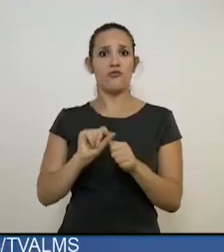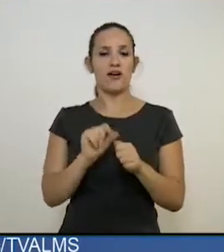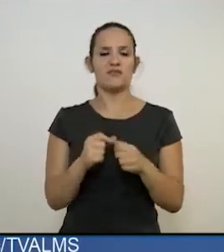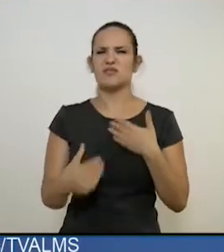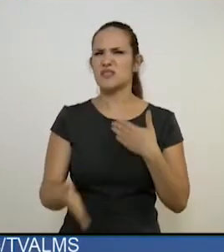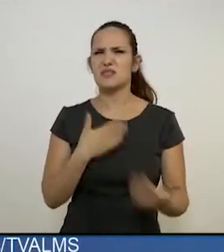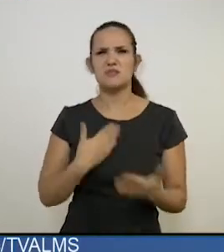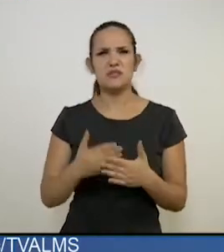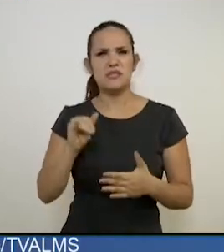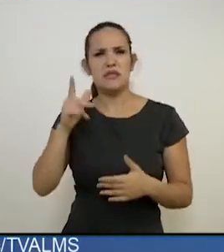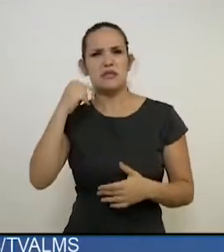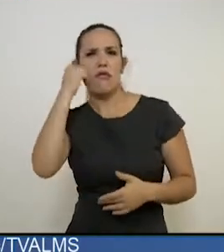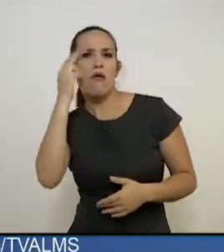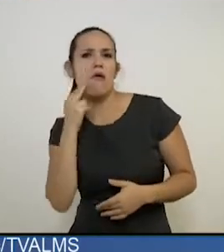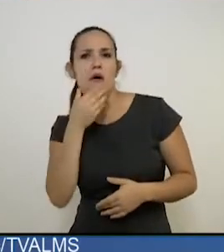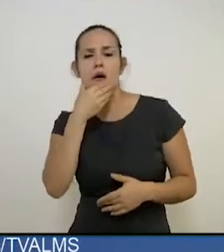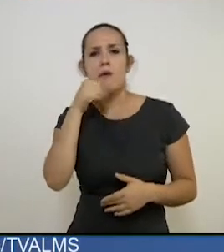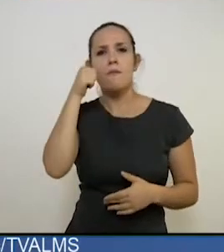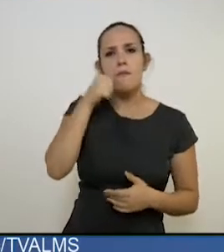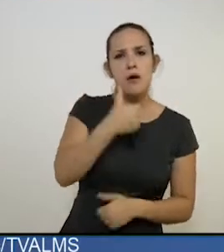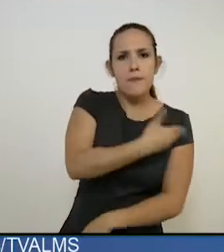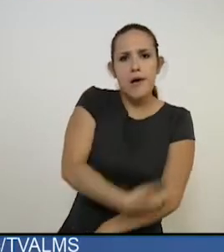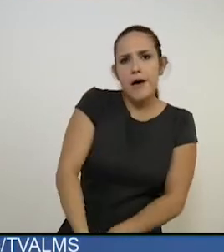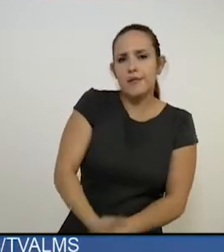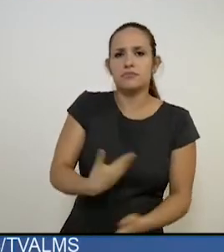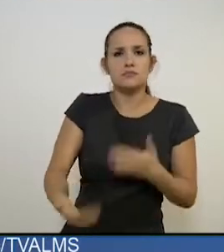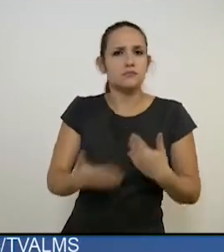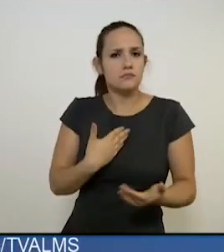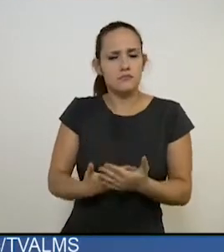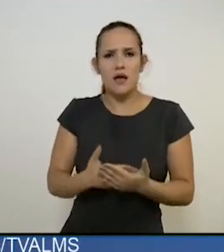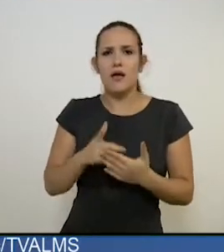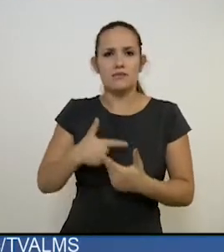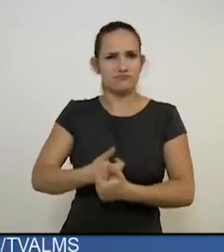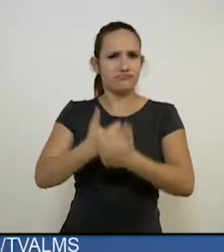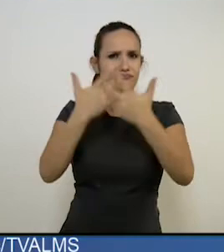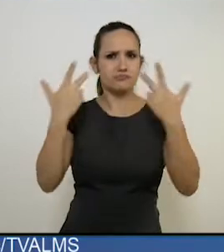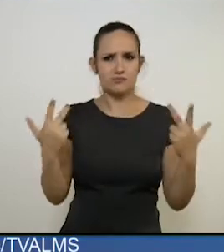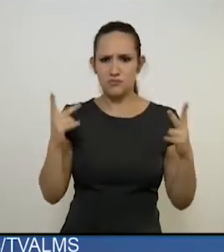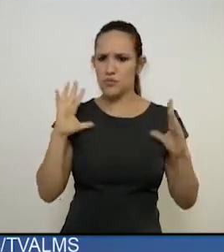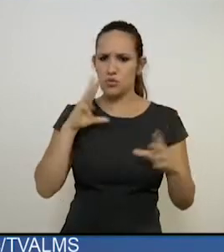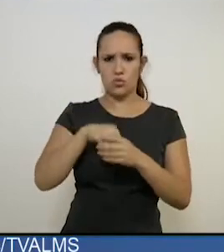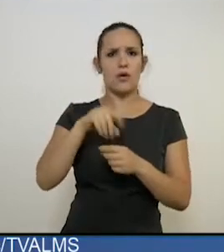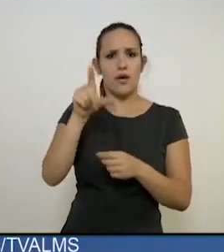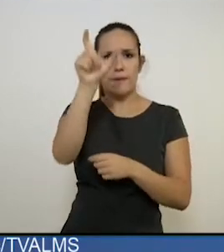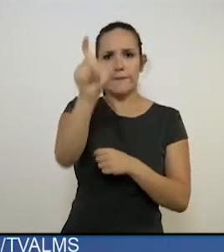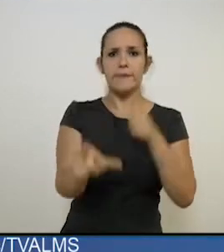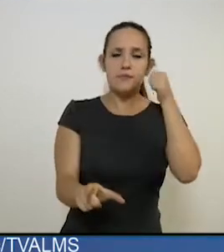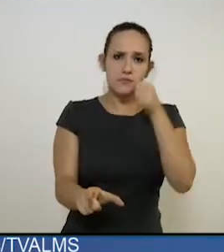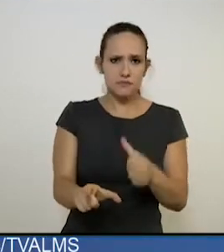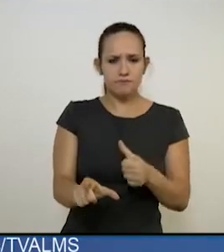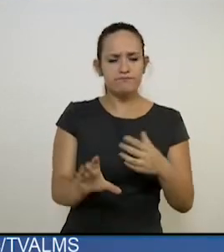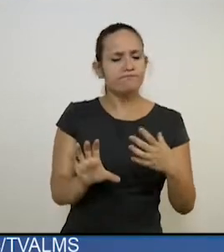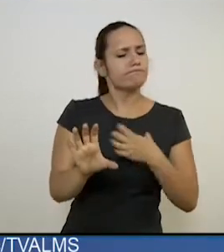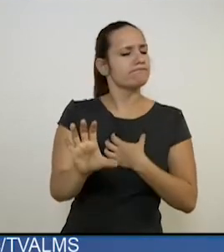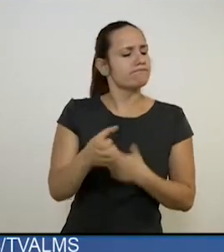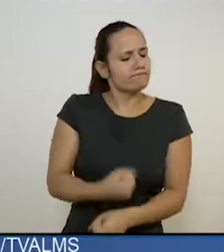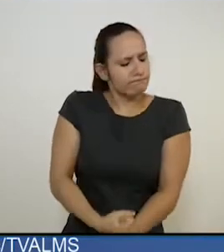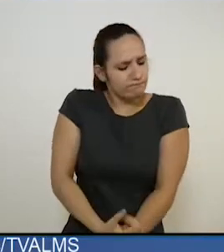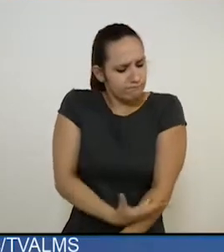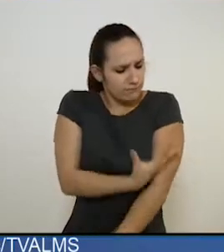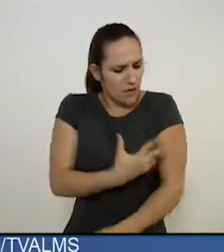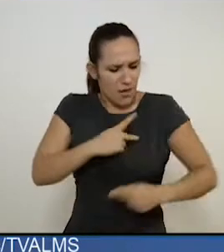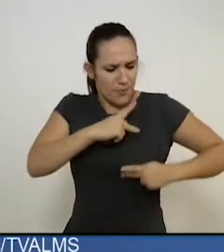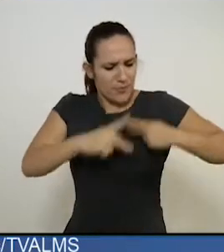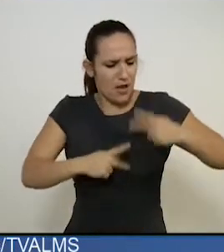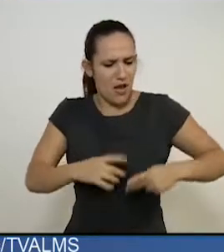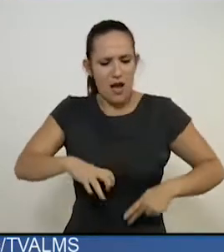raça ou cor, são sempre belas. A mulher é um ser sensível, emociona, se apaixona,